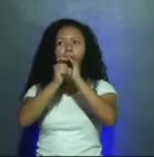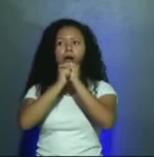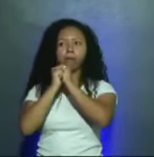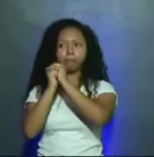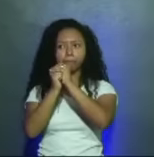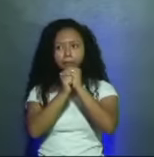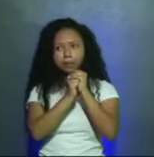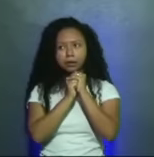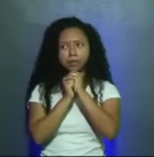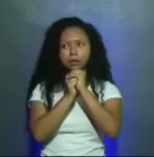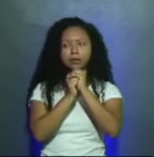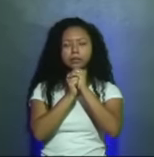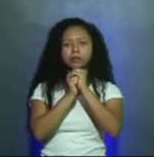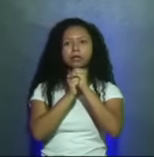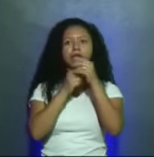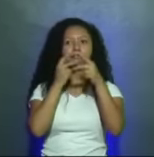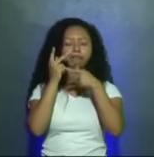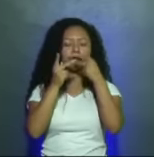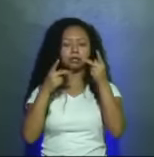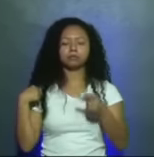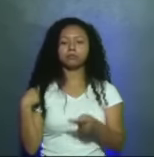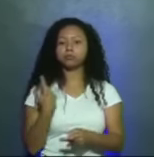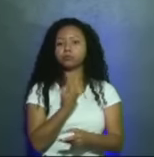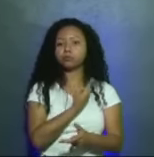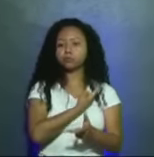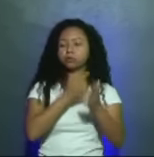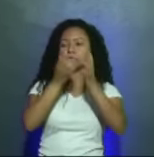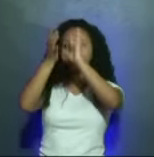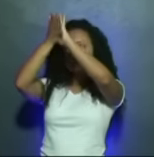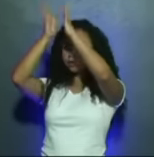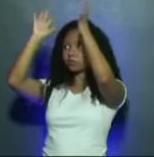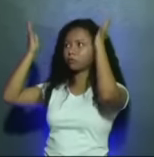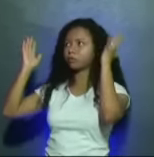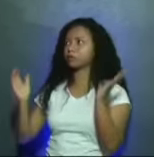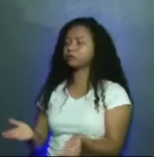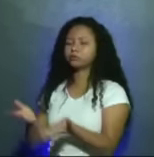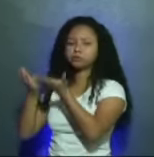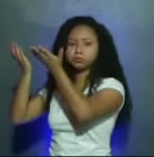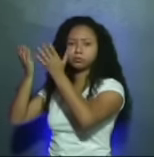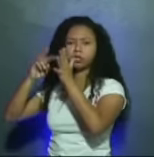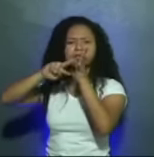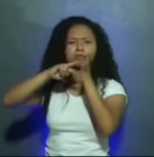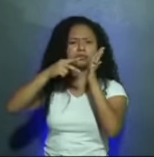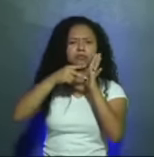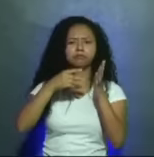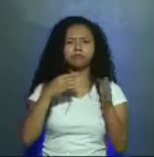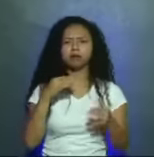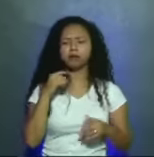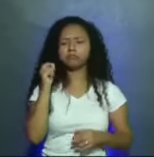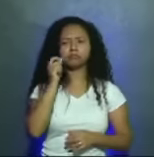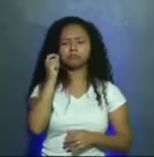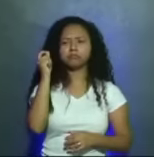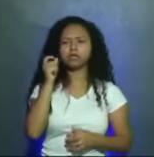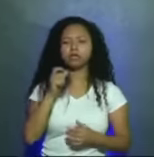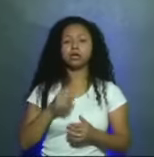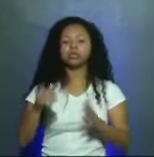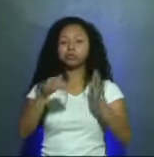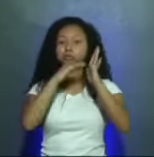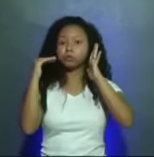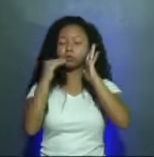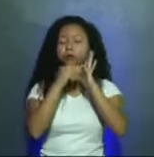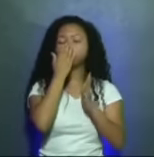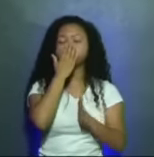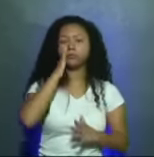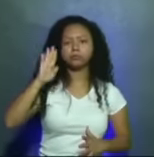pronunciado por nós para a glória de Deus. O que que isso está falando? Ele está falando que todas as promessas da Bíblia também